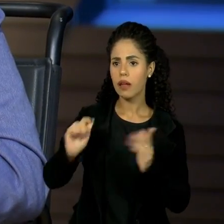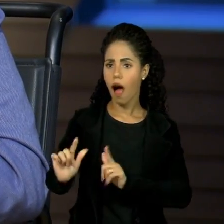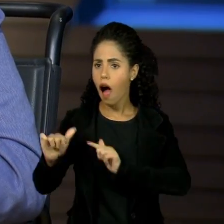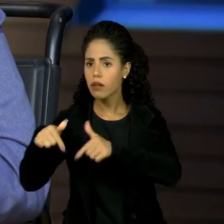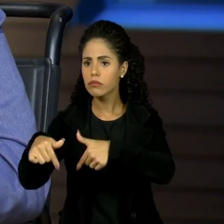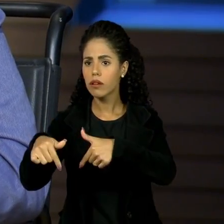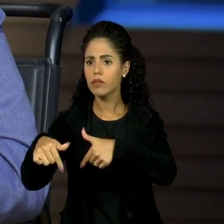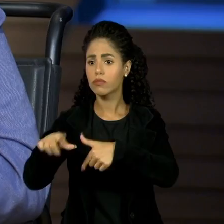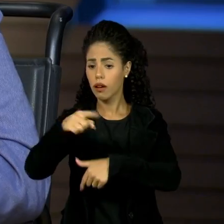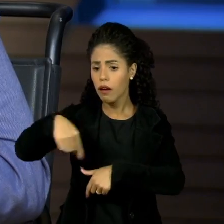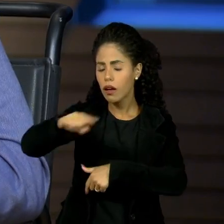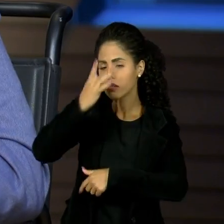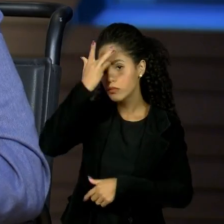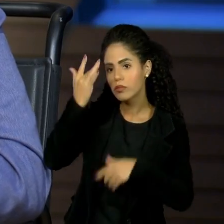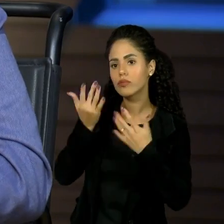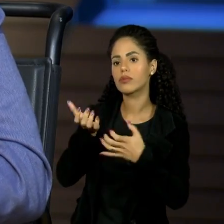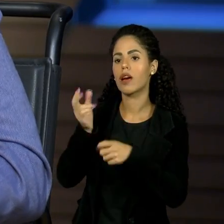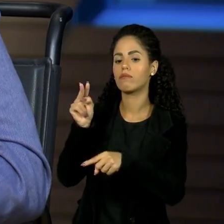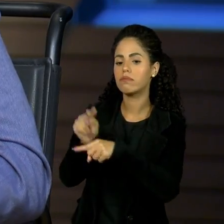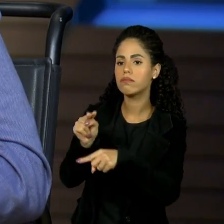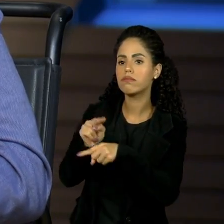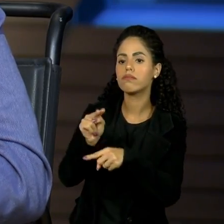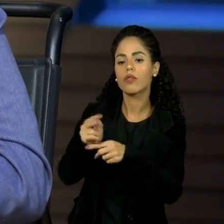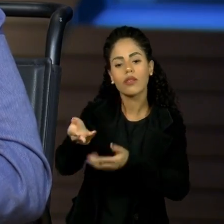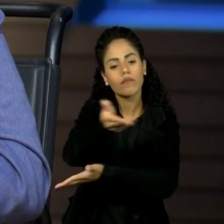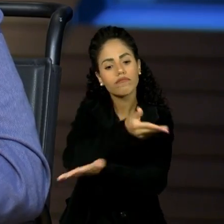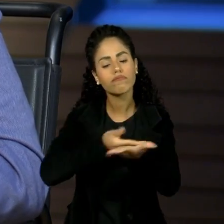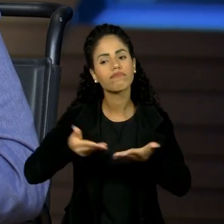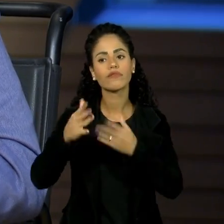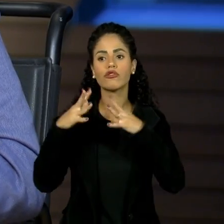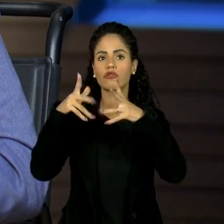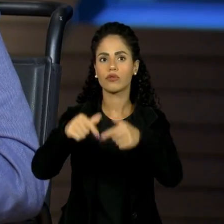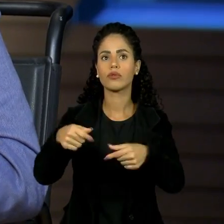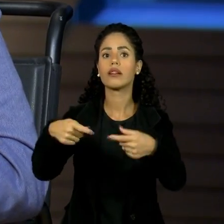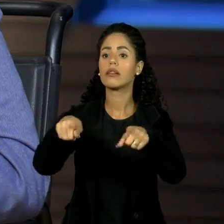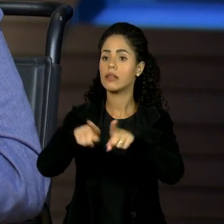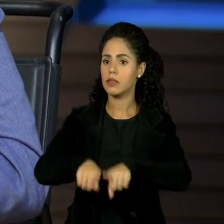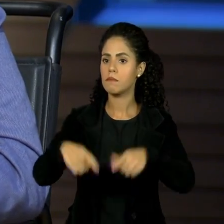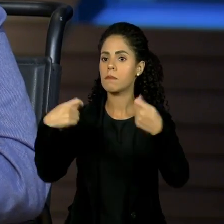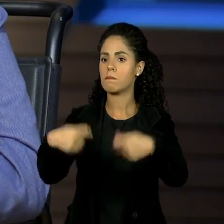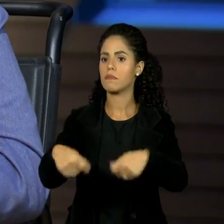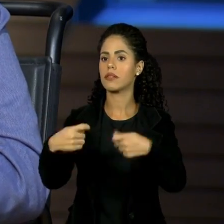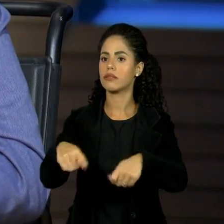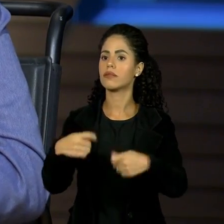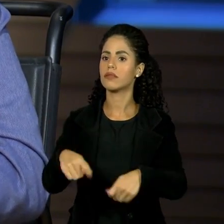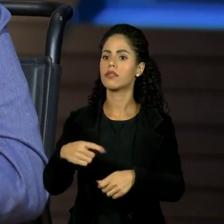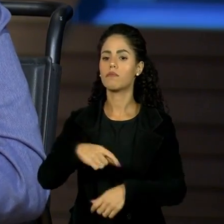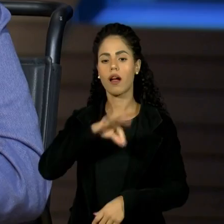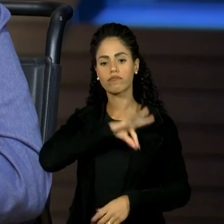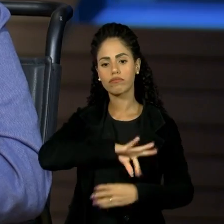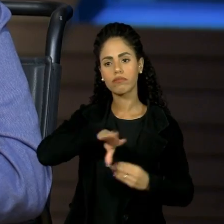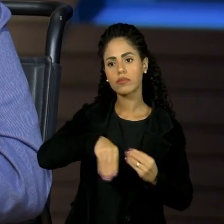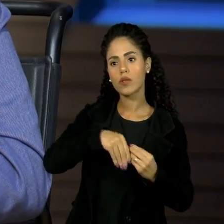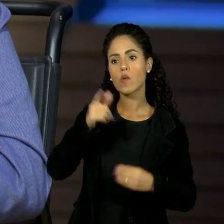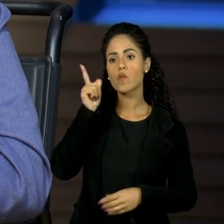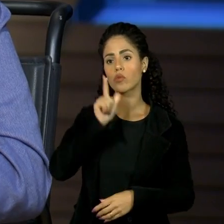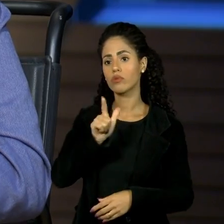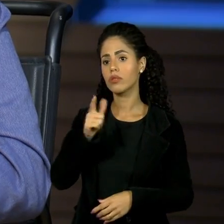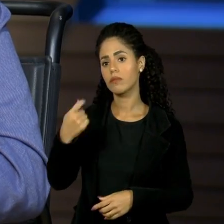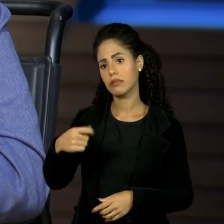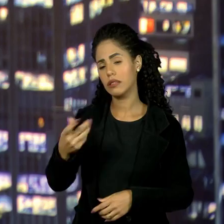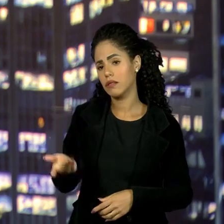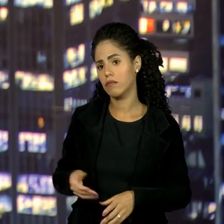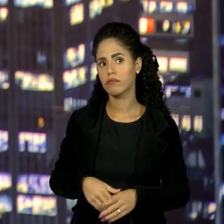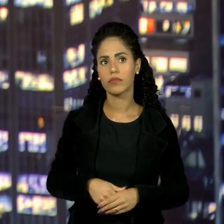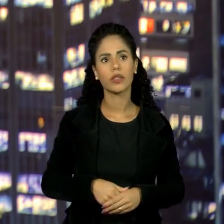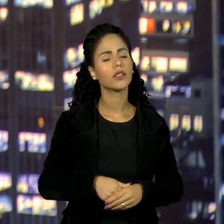que essas pessoas que queiram cuidar uma das outras também pode ser um potencial de sustentabilidade dessas pessoas. Ou